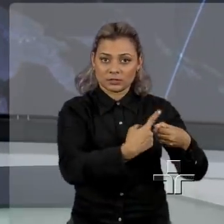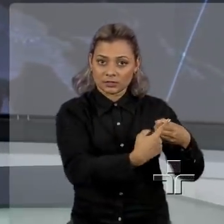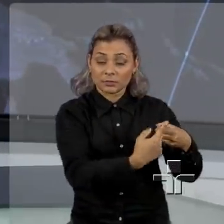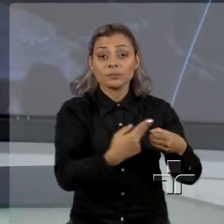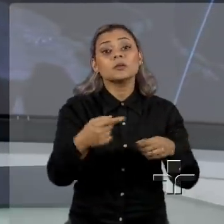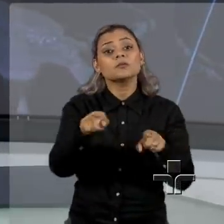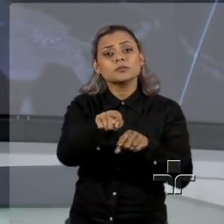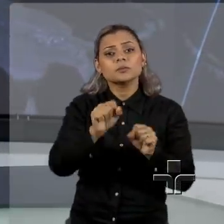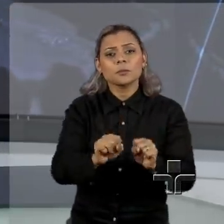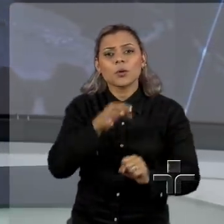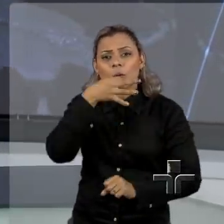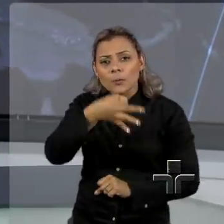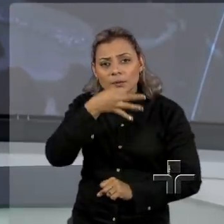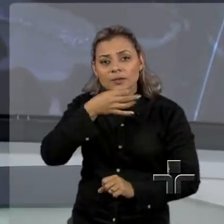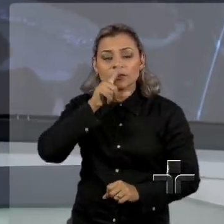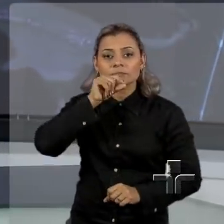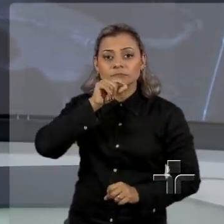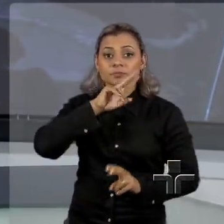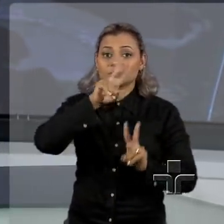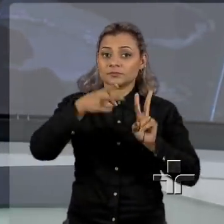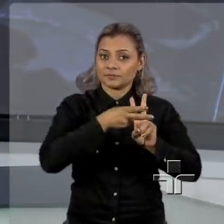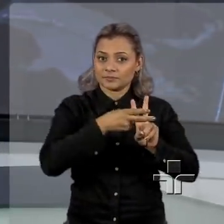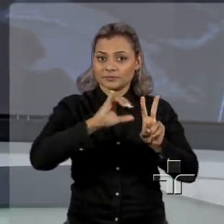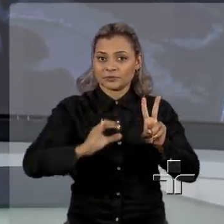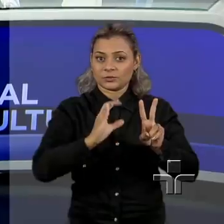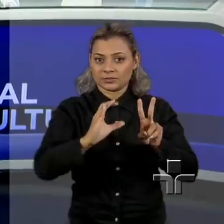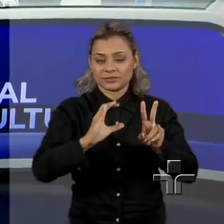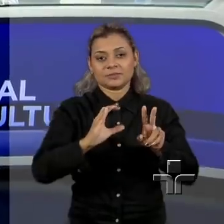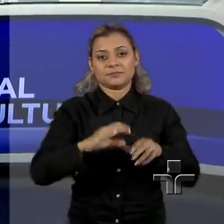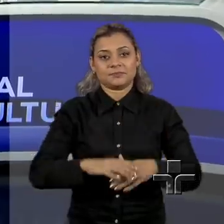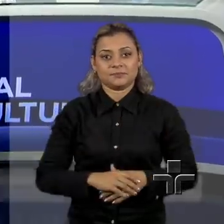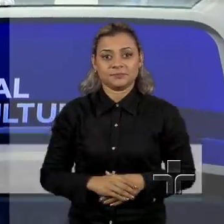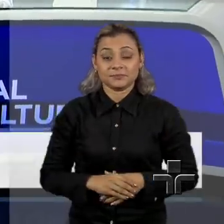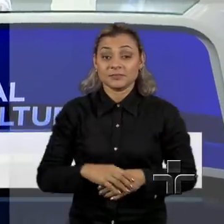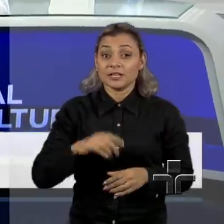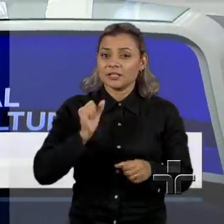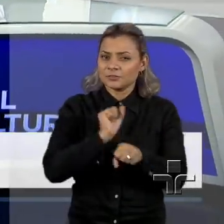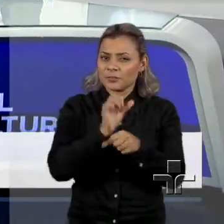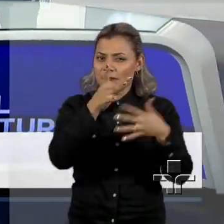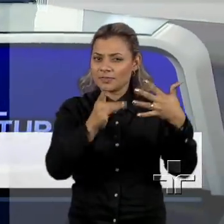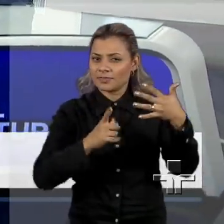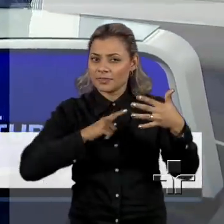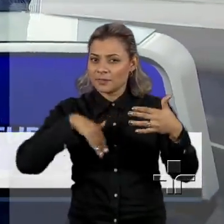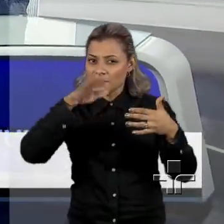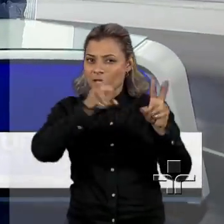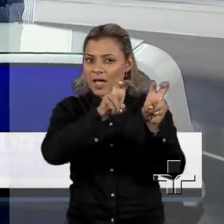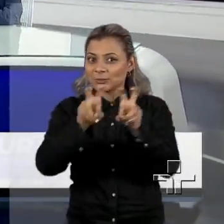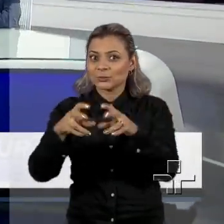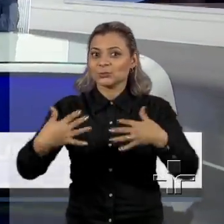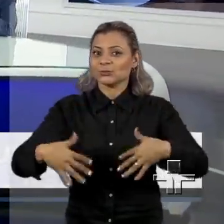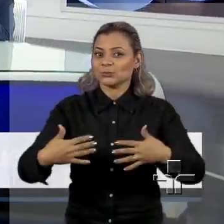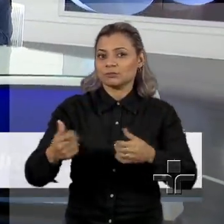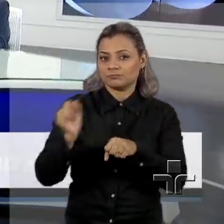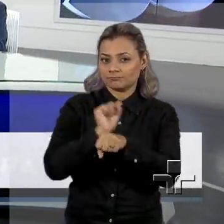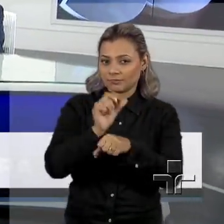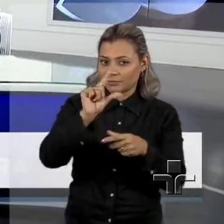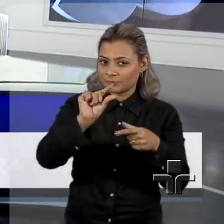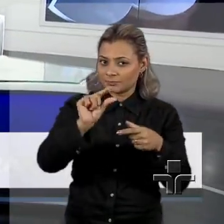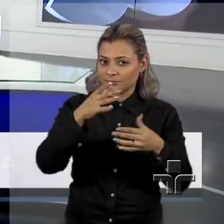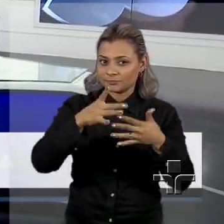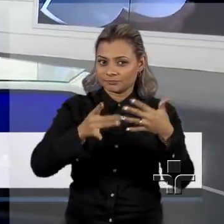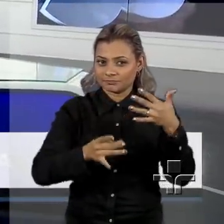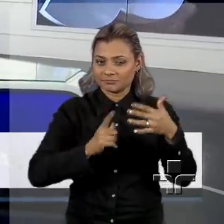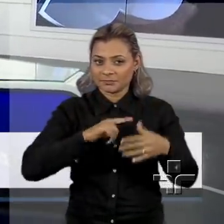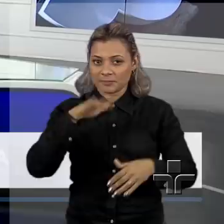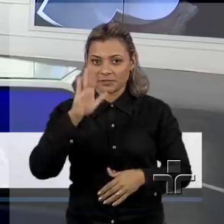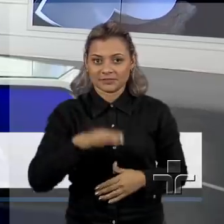comentários pelo Twitter na hashtag Jornal da Cultura. Nós voltamos daqui a pouco com todos esses assuntos. Aguarde só um